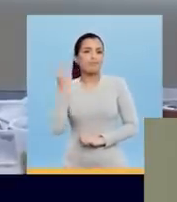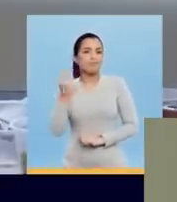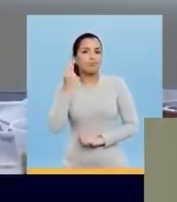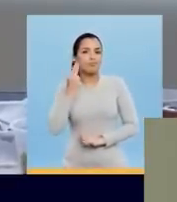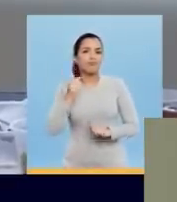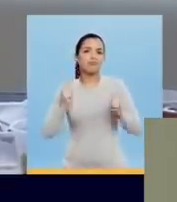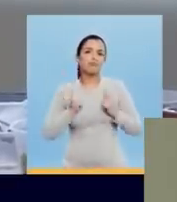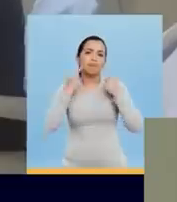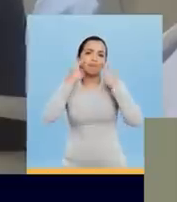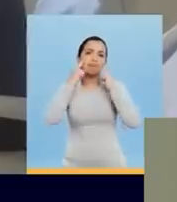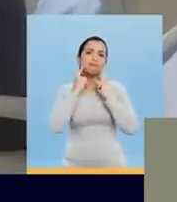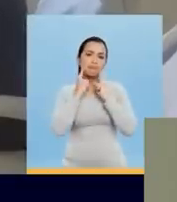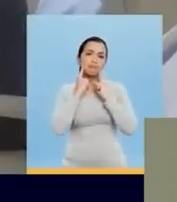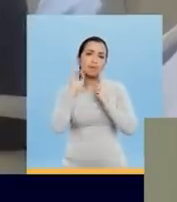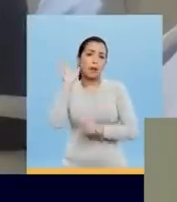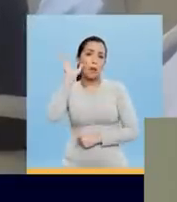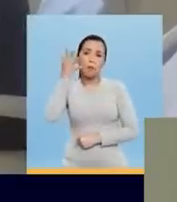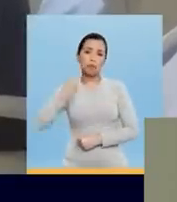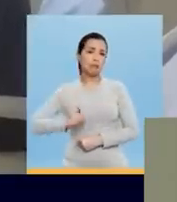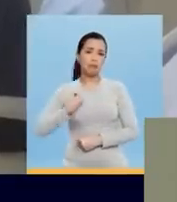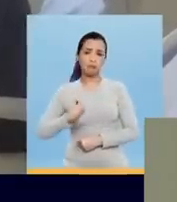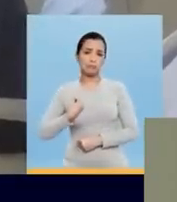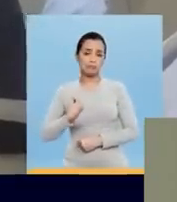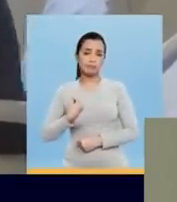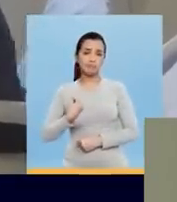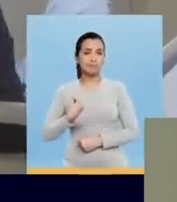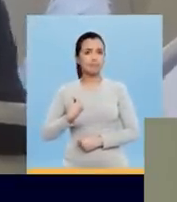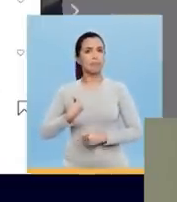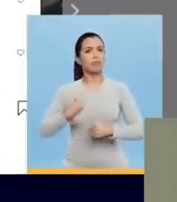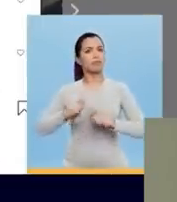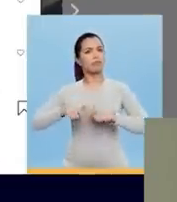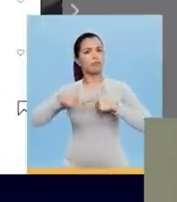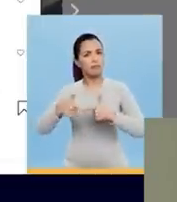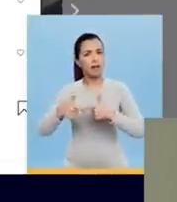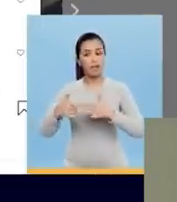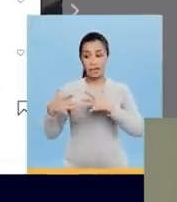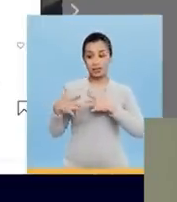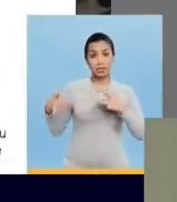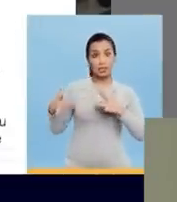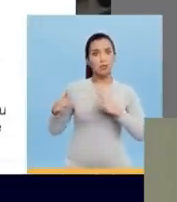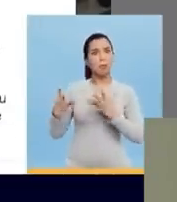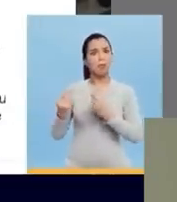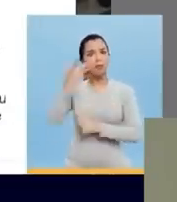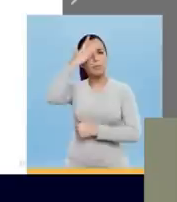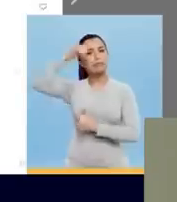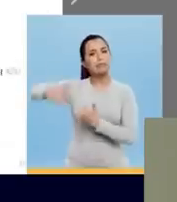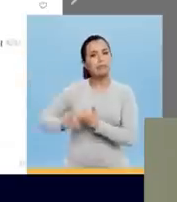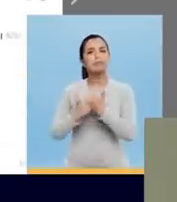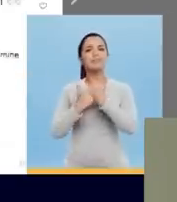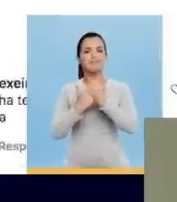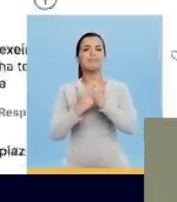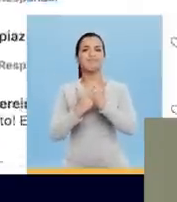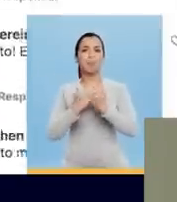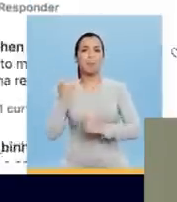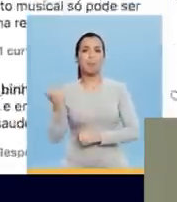Não adianta ficar parado lamentando as dificuldades que a vida coloca diante da gente. O trabalho e a solidariedade de tantas